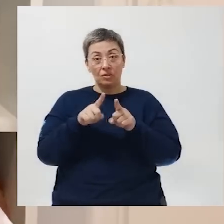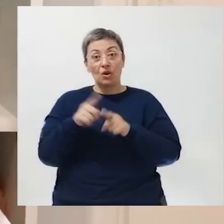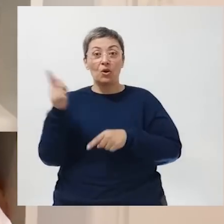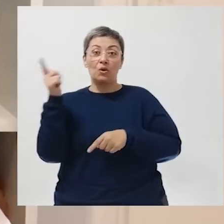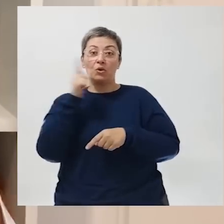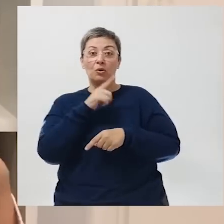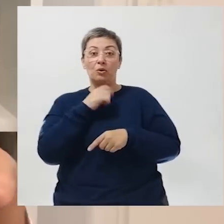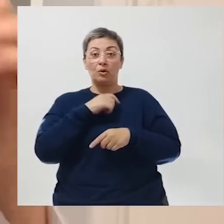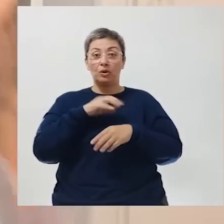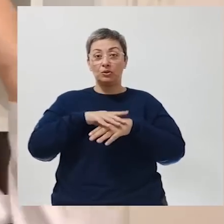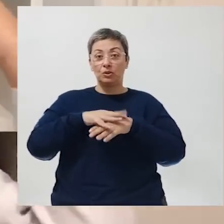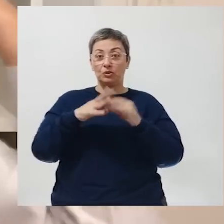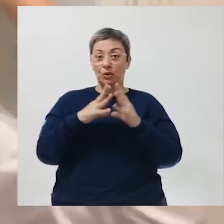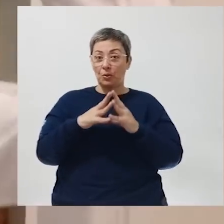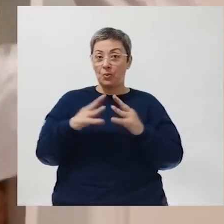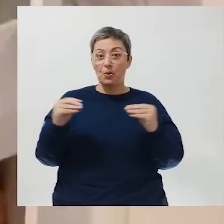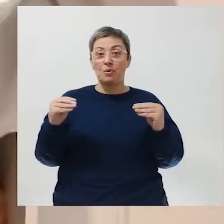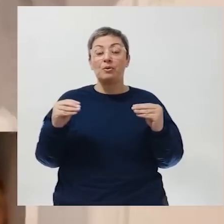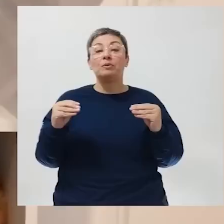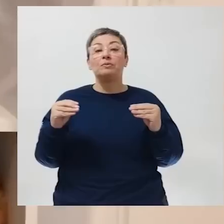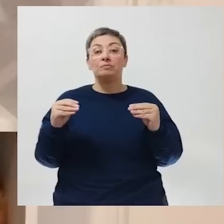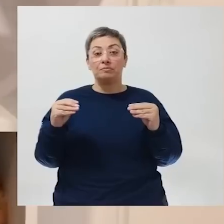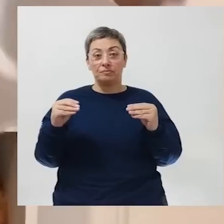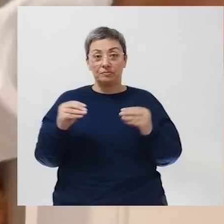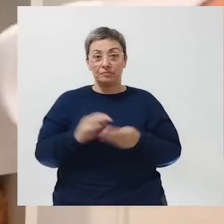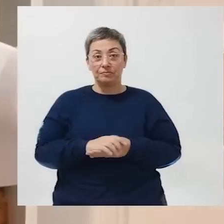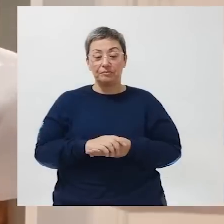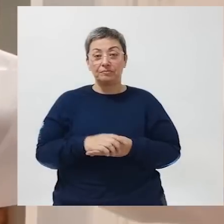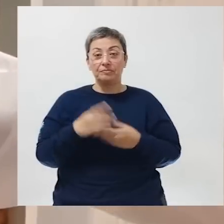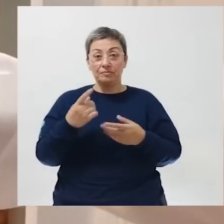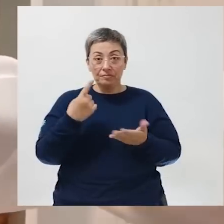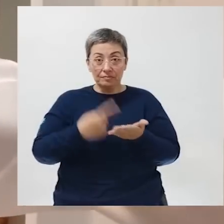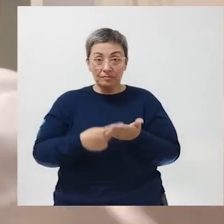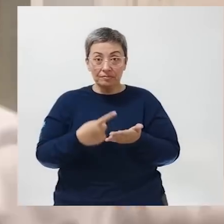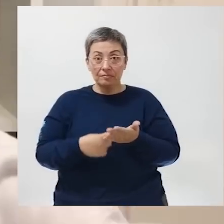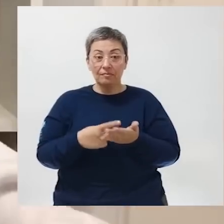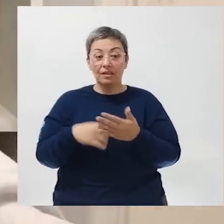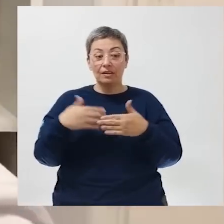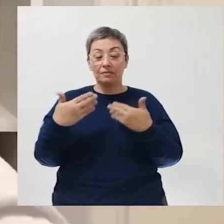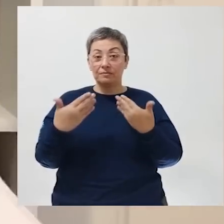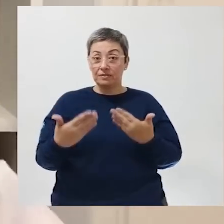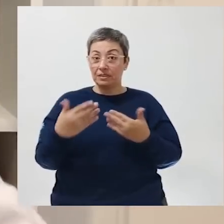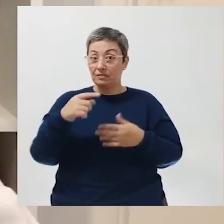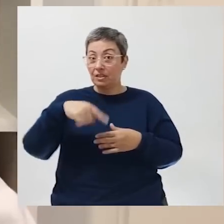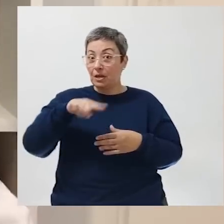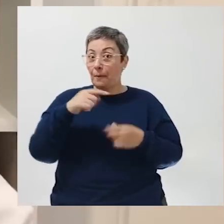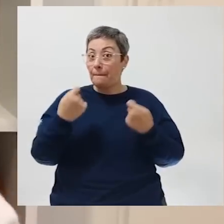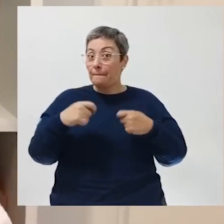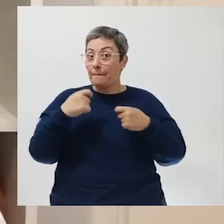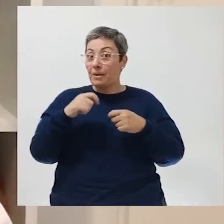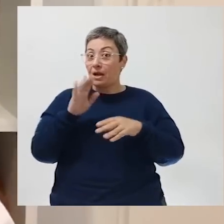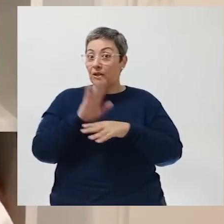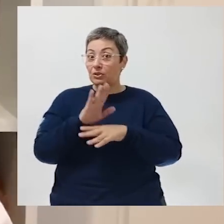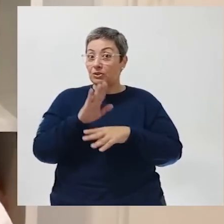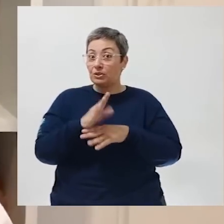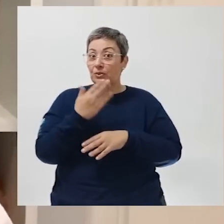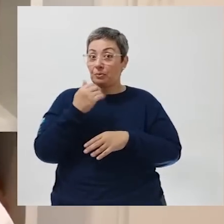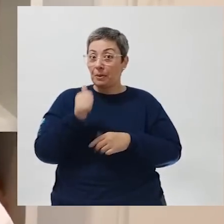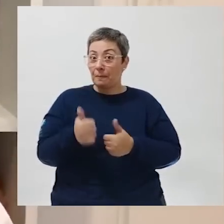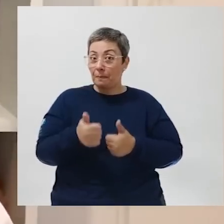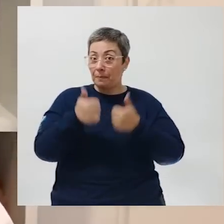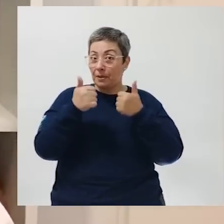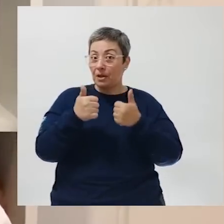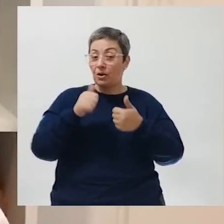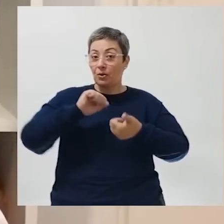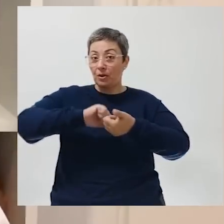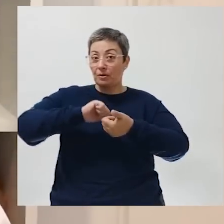defesa e eles conseguirem mandar as doenças para bem longe da gente. Combinado? Então, se você precisar de ajuda para